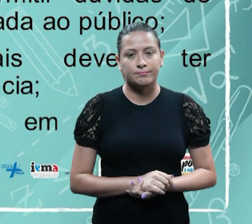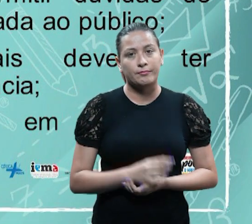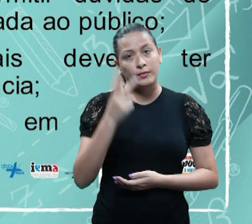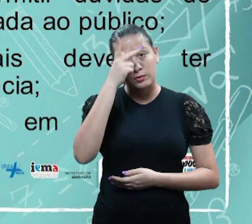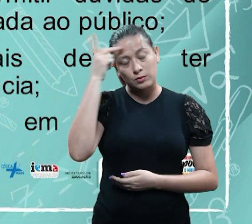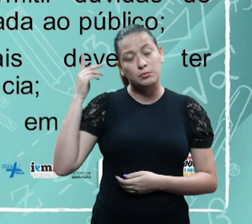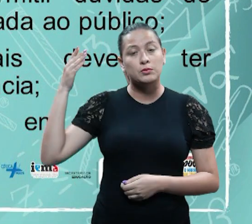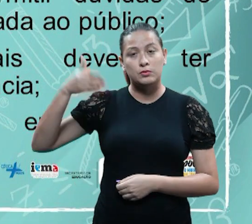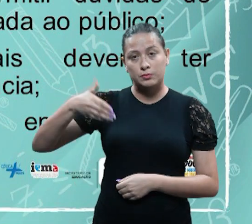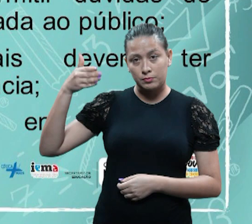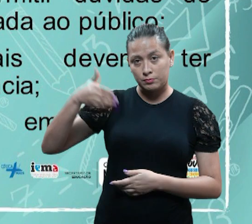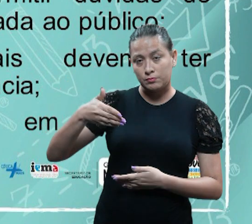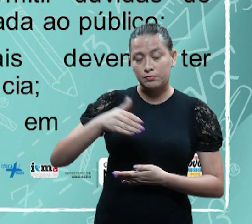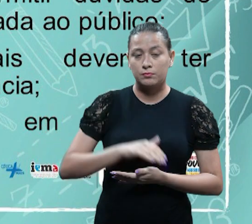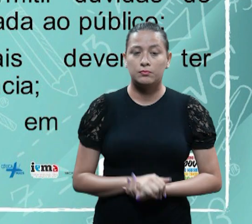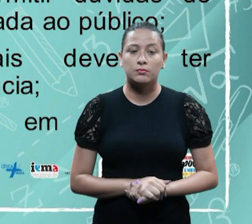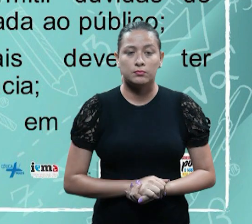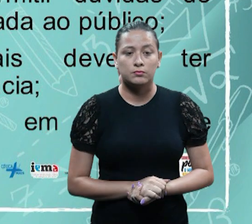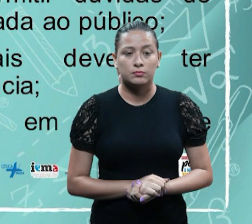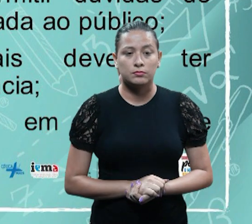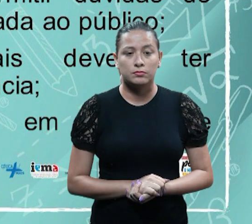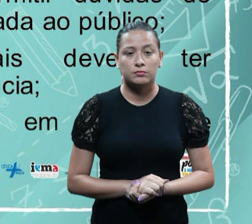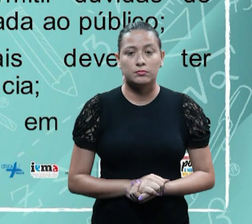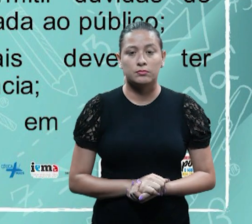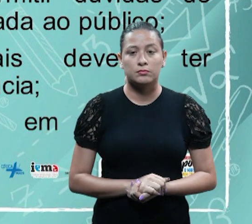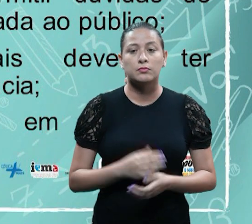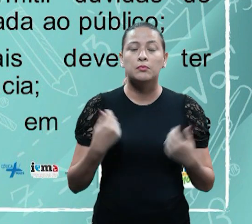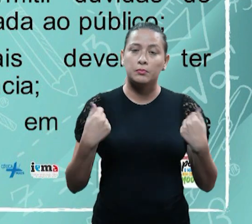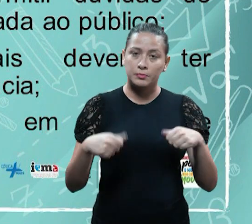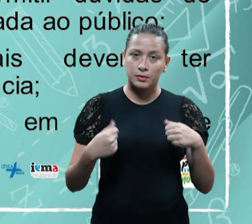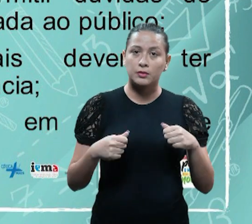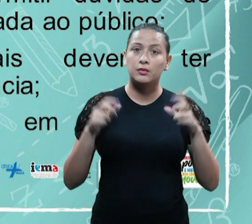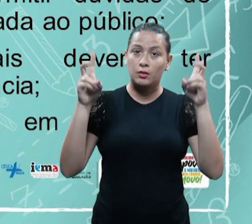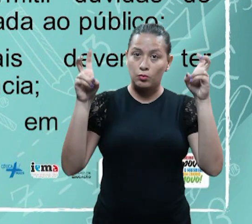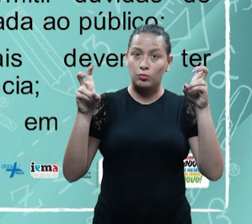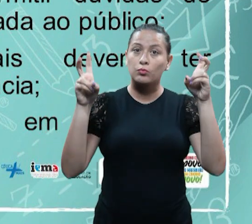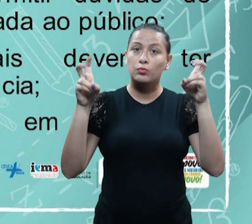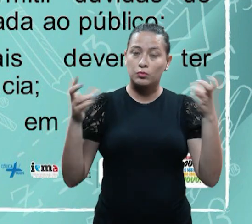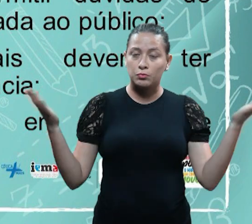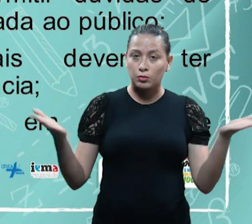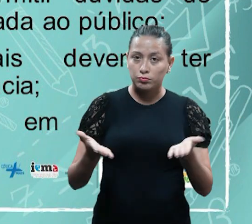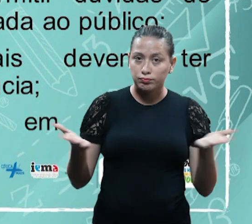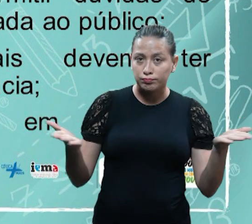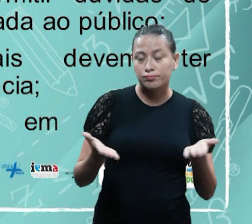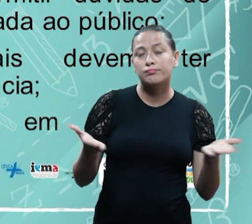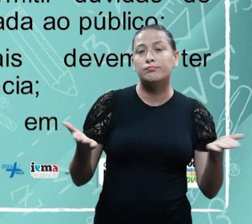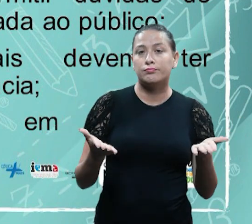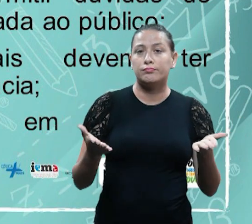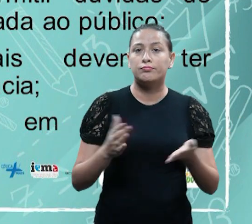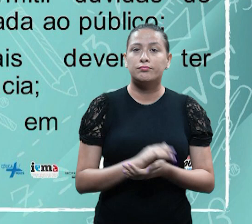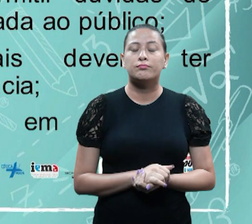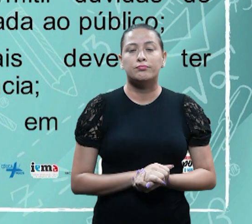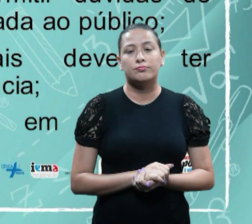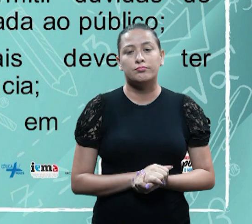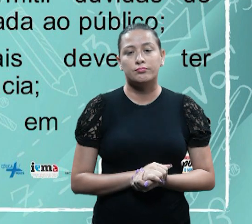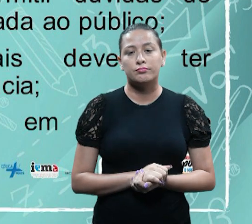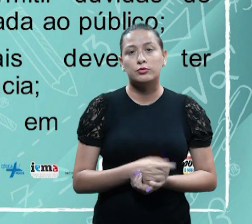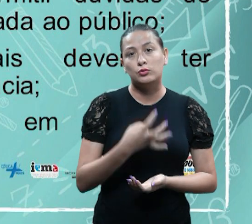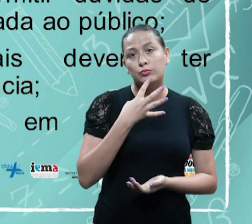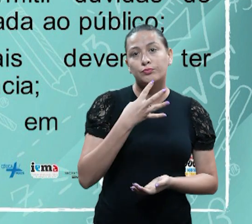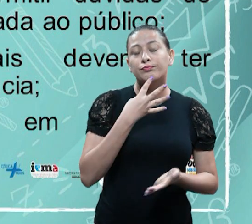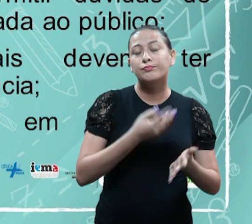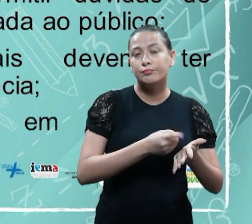Com os participantes, né? A gente tem que atualizar também esse tema, né? A gente tem que ficar atualizado com